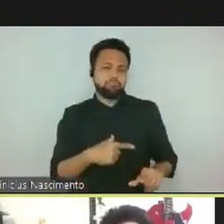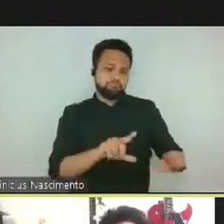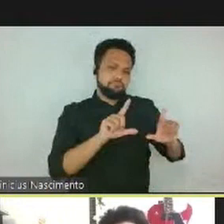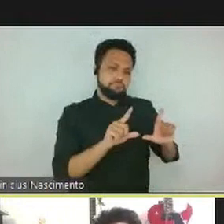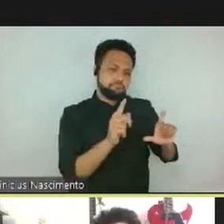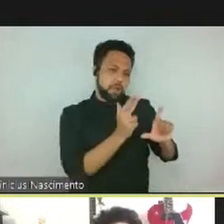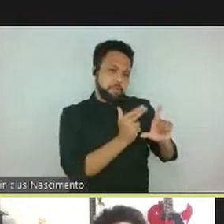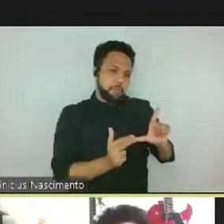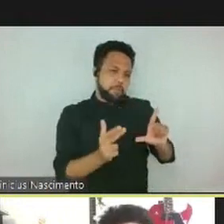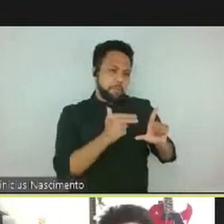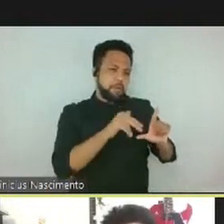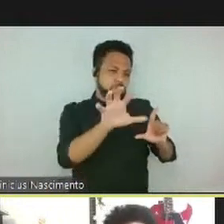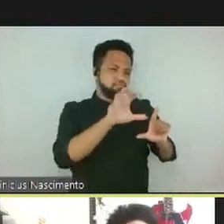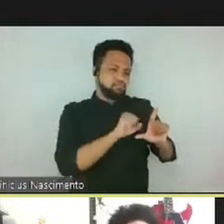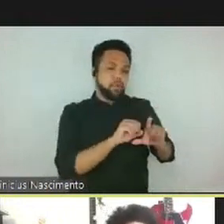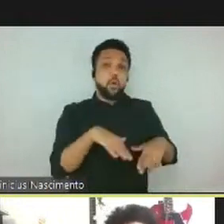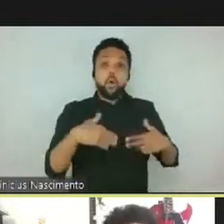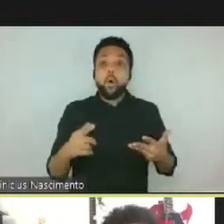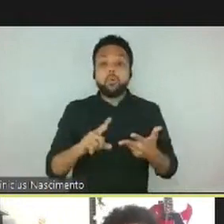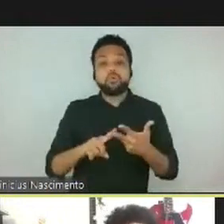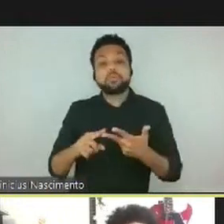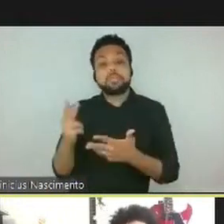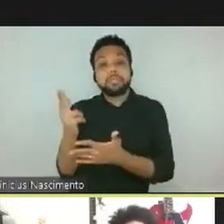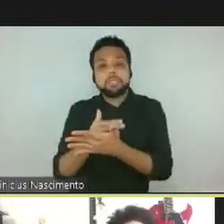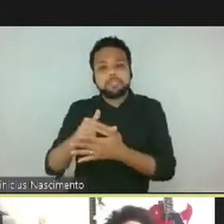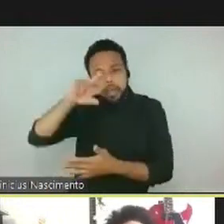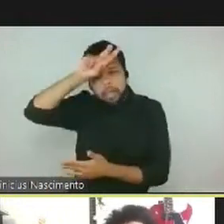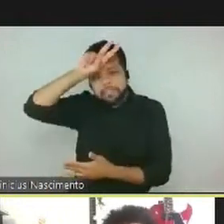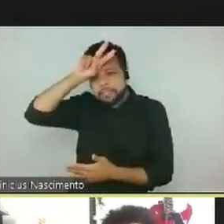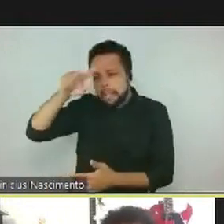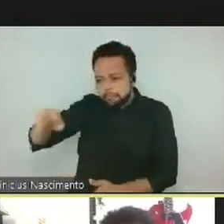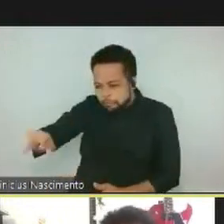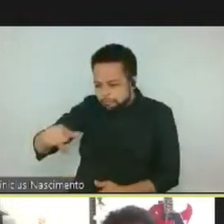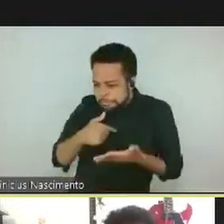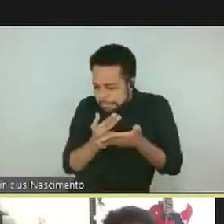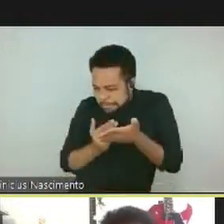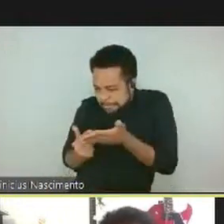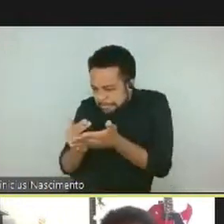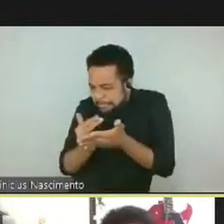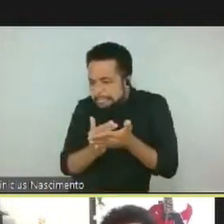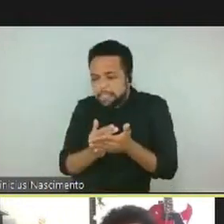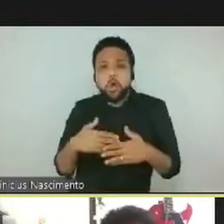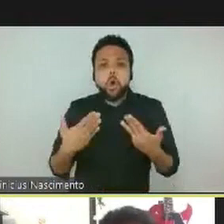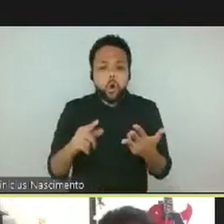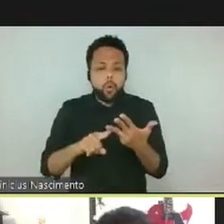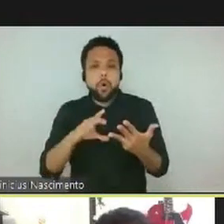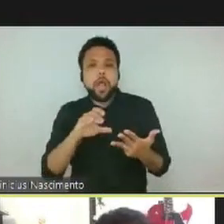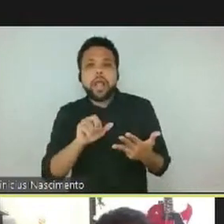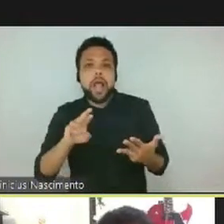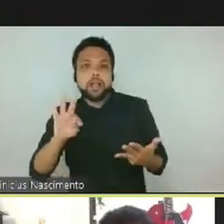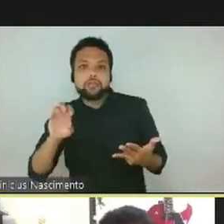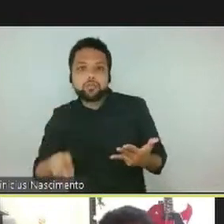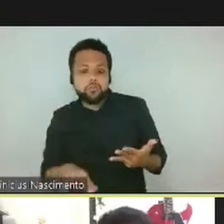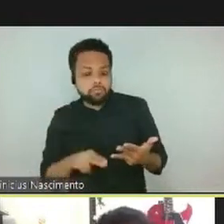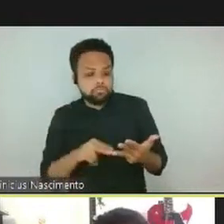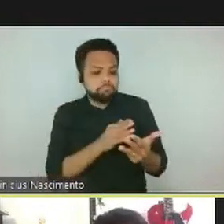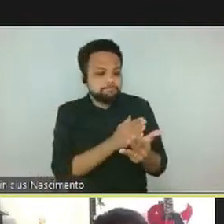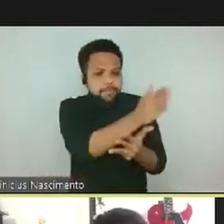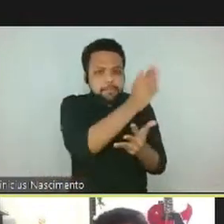insetos, né? Eu posso desenhar paisagens, eu posso fazer desenho de cartoon. Cada uma dessas modalidades,